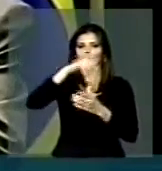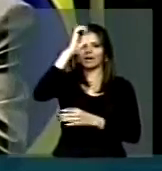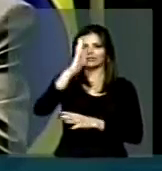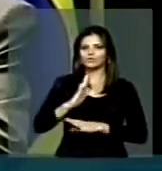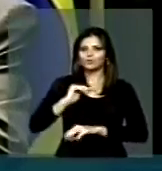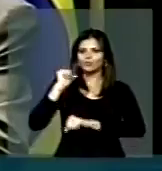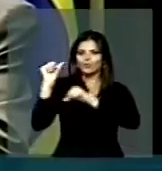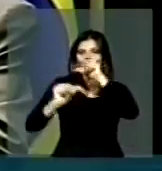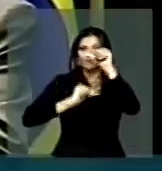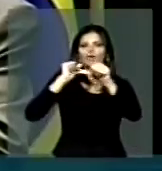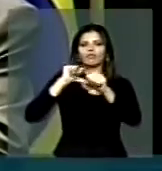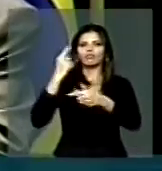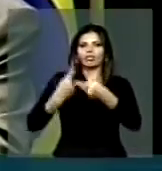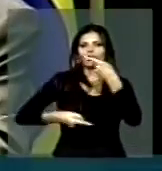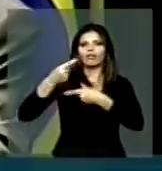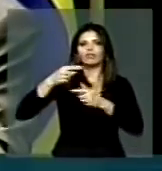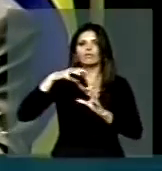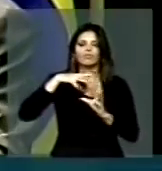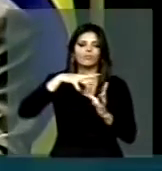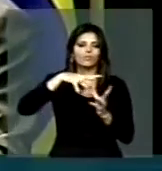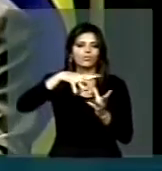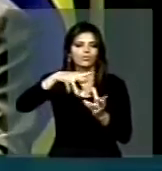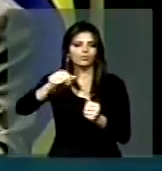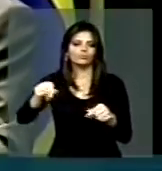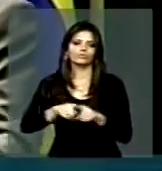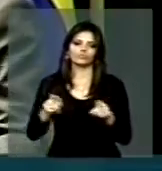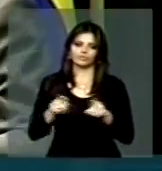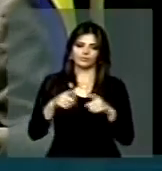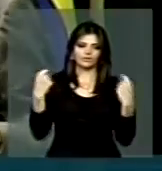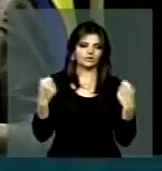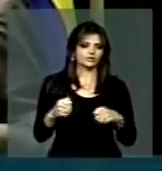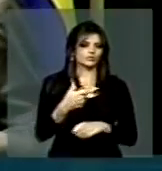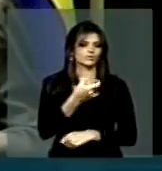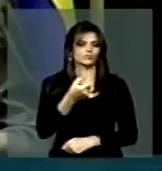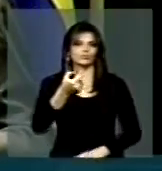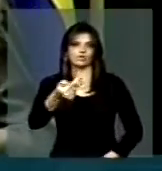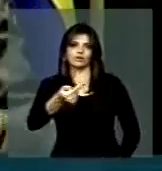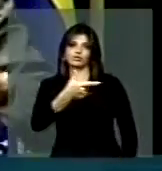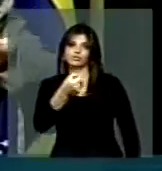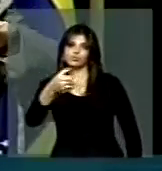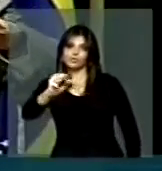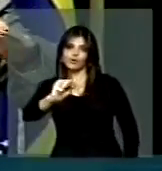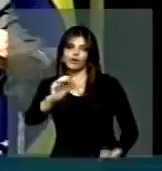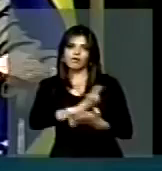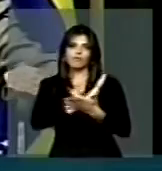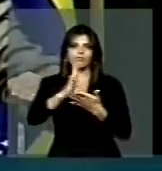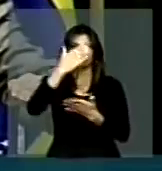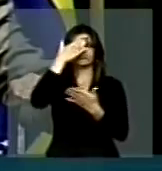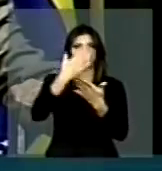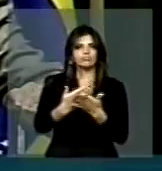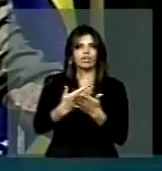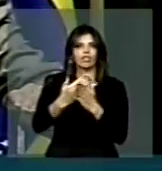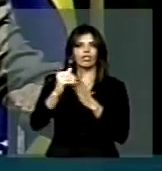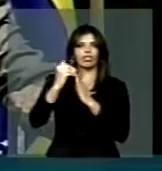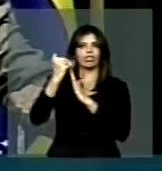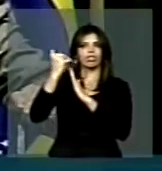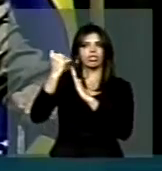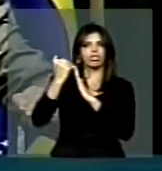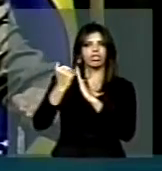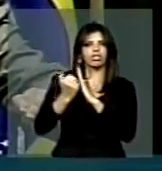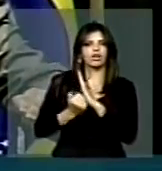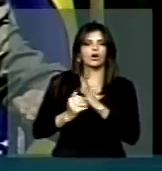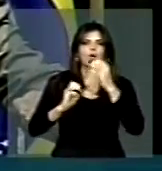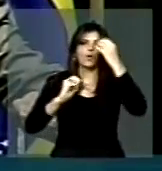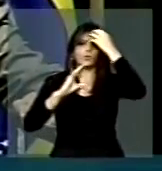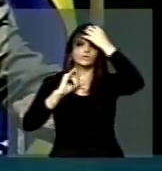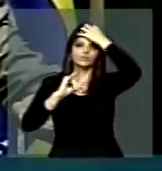mundo também, depois da crise de 2007, 2008, quando alguns acreditaram que haveria o declínio do Ocidente, não é